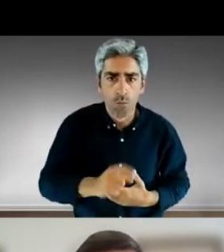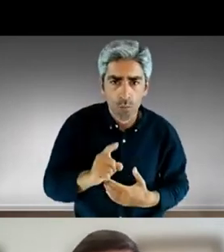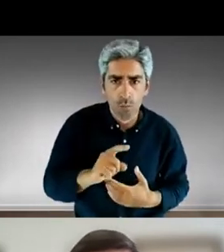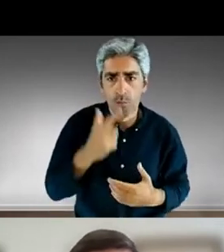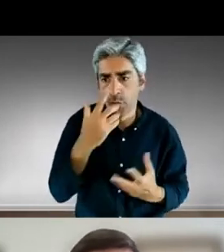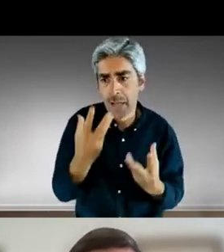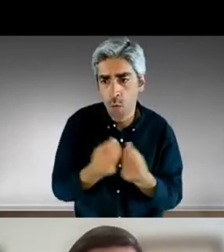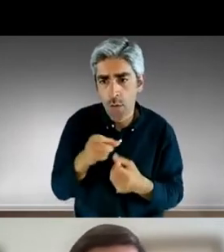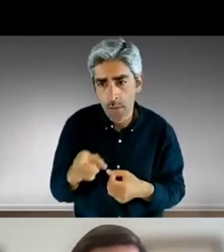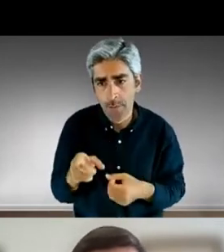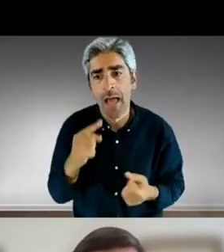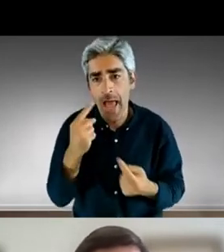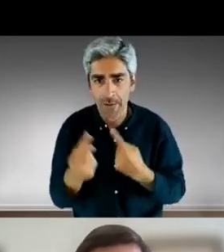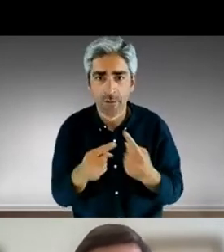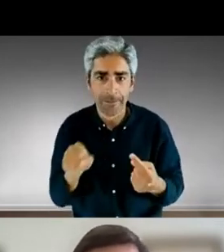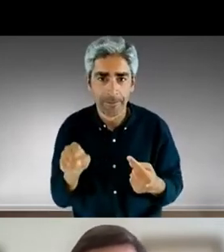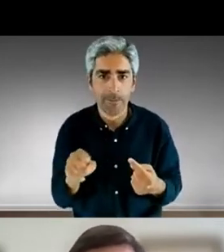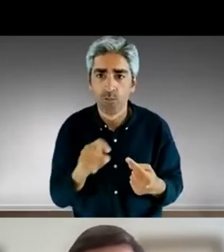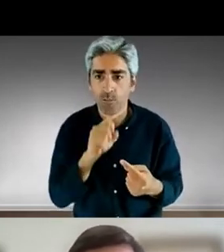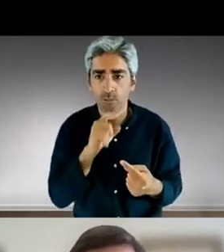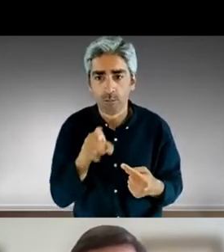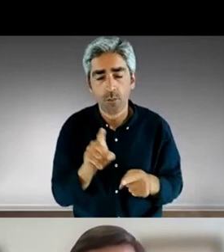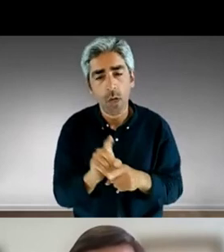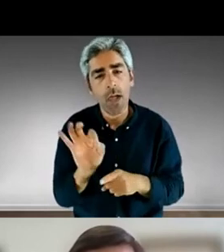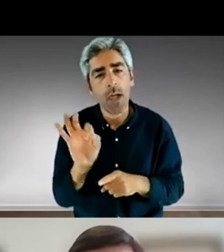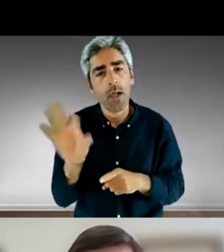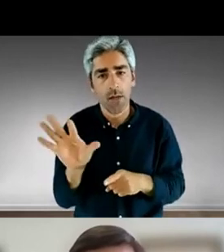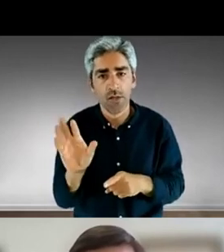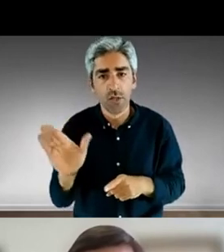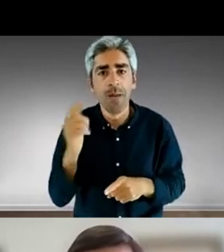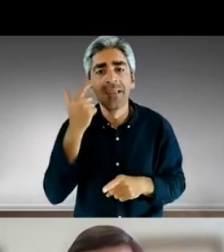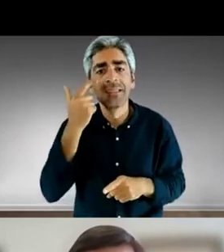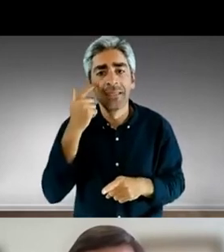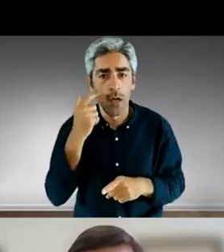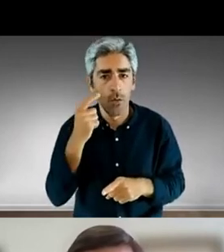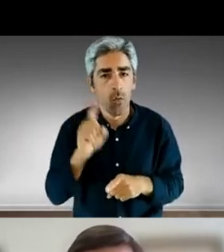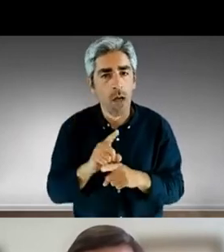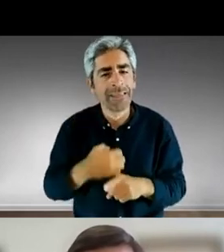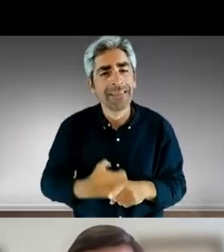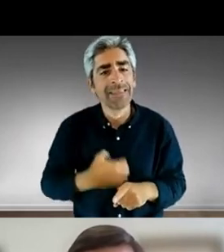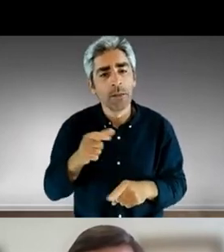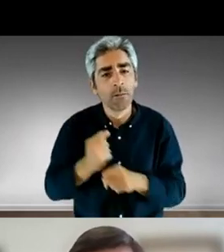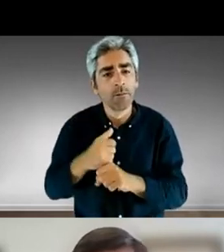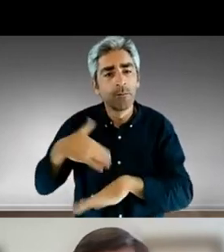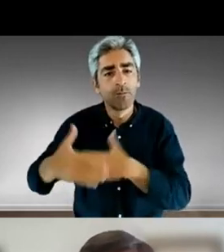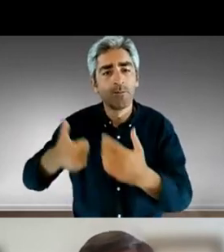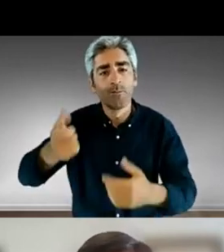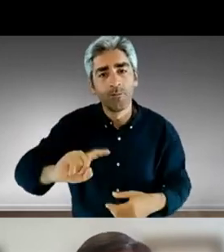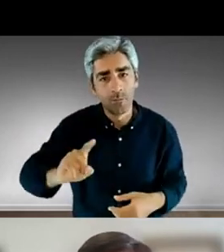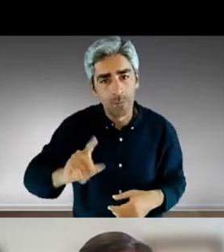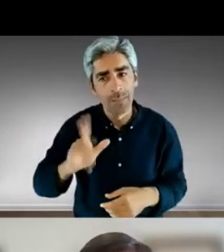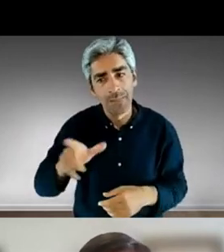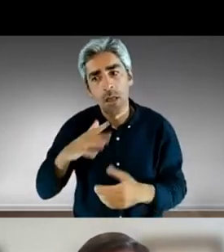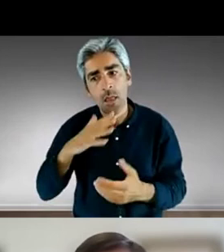contigo, também às vezes pode ser um clique, alertar as pessoas que o sentido do seu desempenho tem que ser fazer a equipa